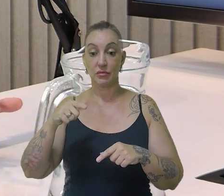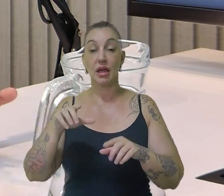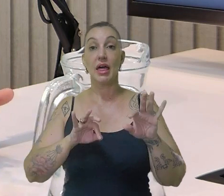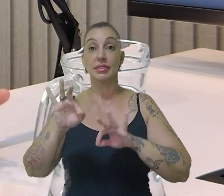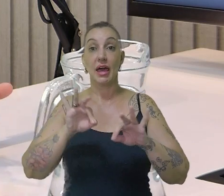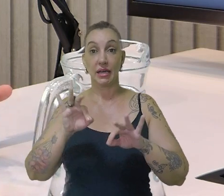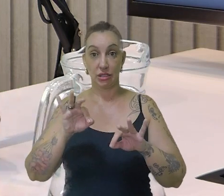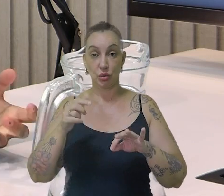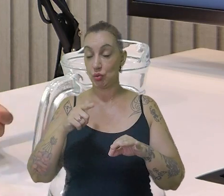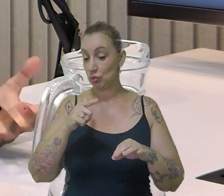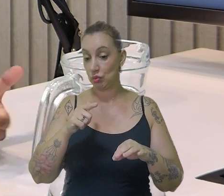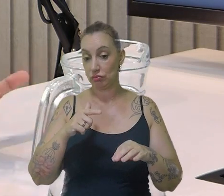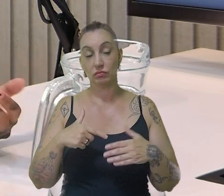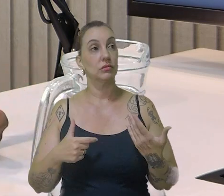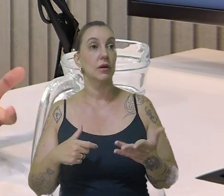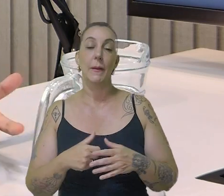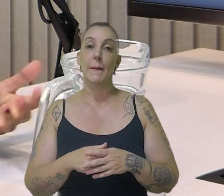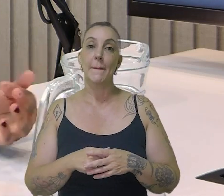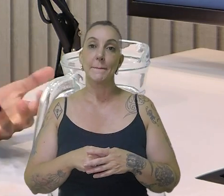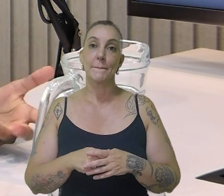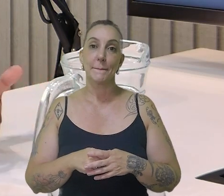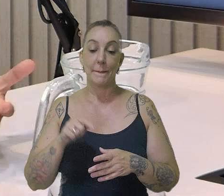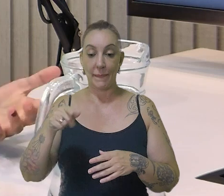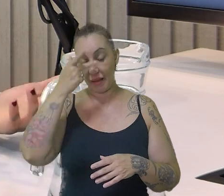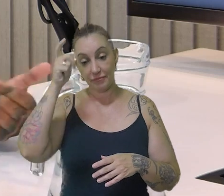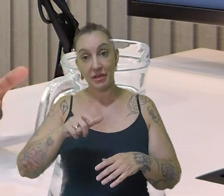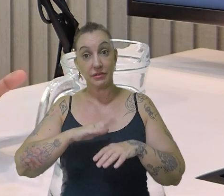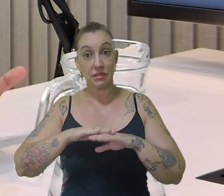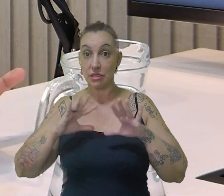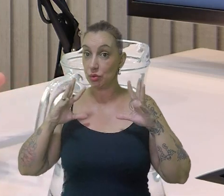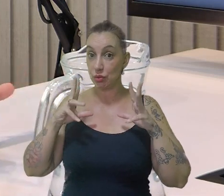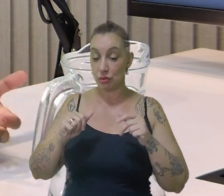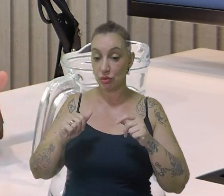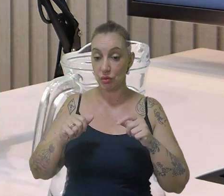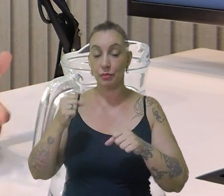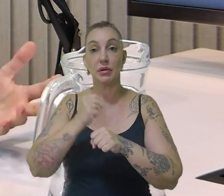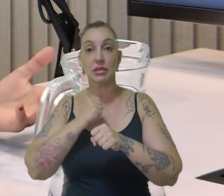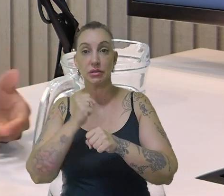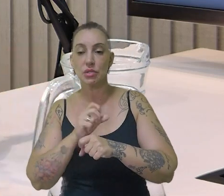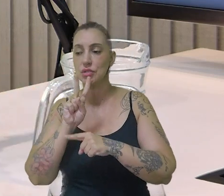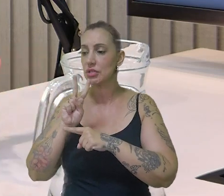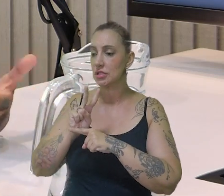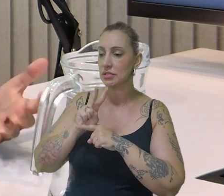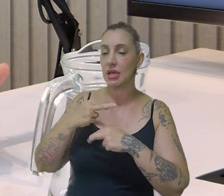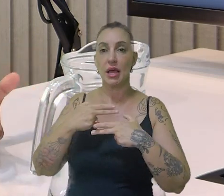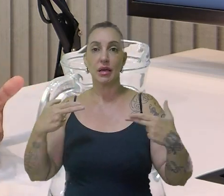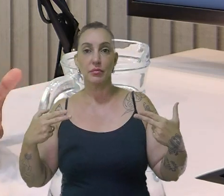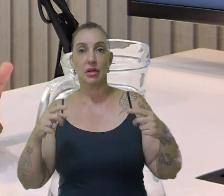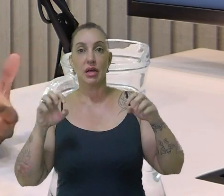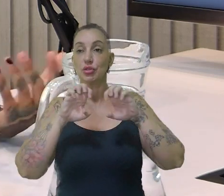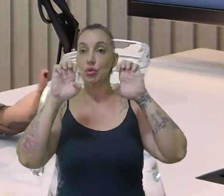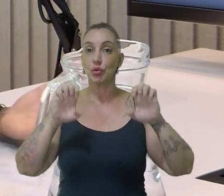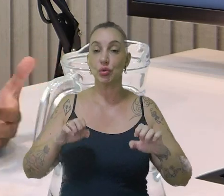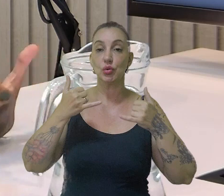técnico do espaço para para enfim que é o técnico é essa pessoa que faz todo a manutenção A gestão dos equipamentos da